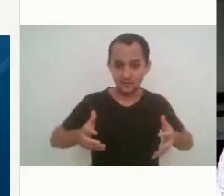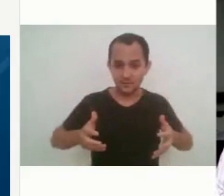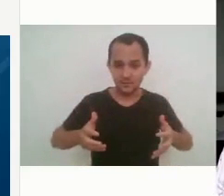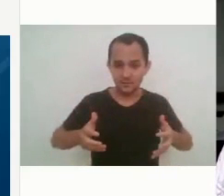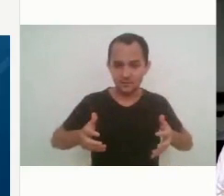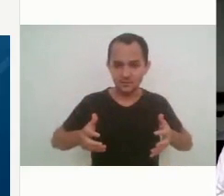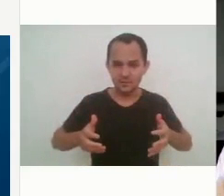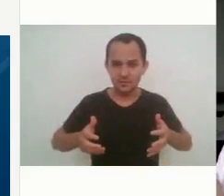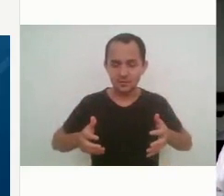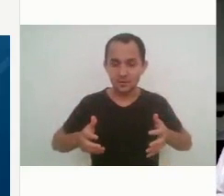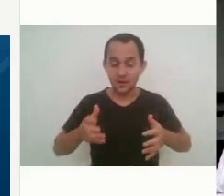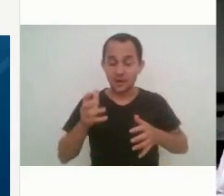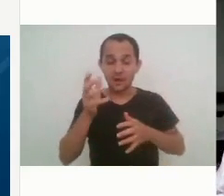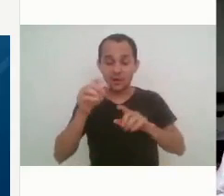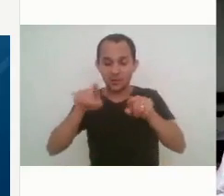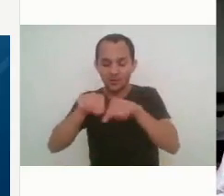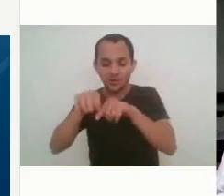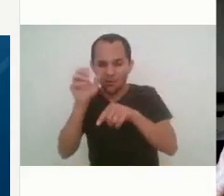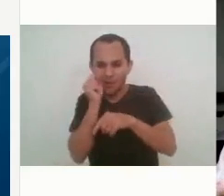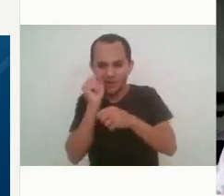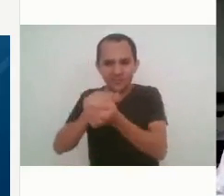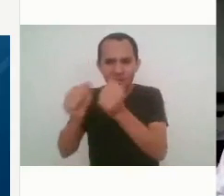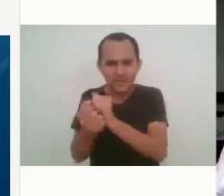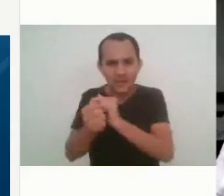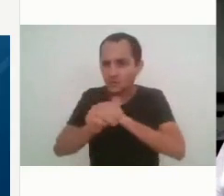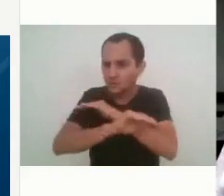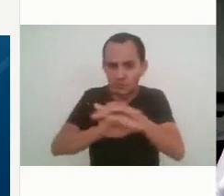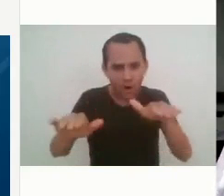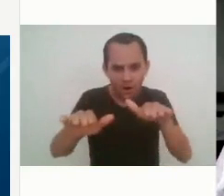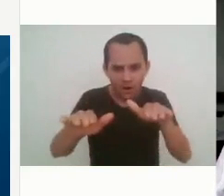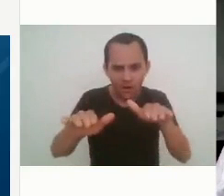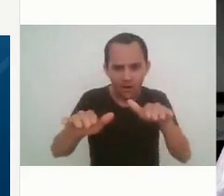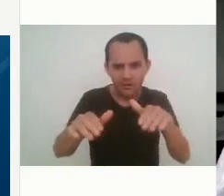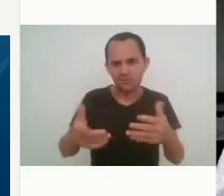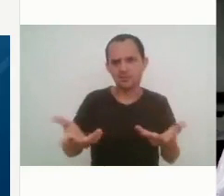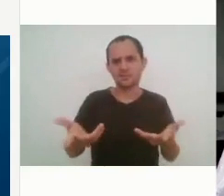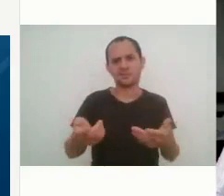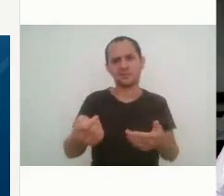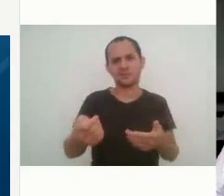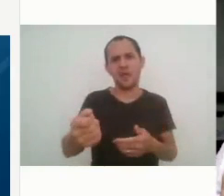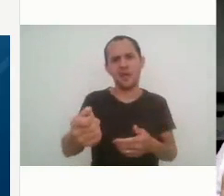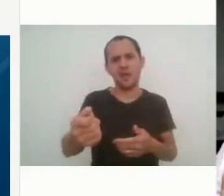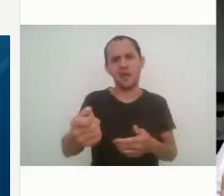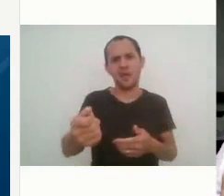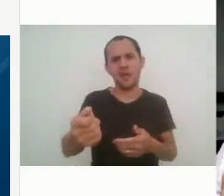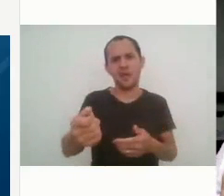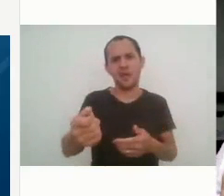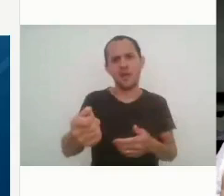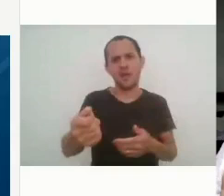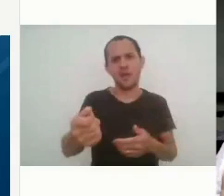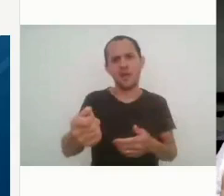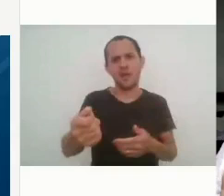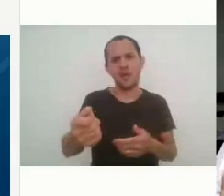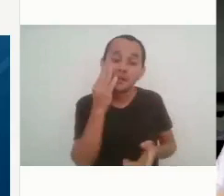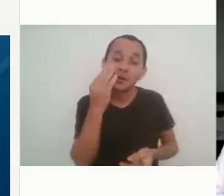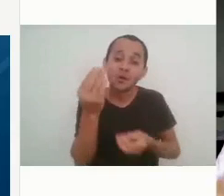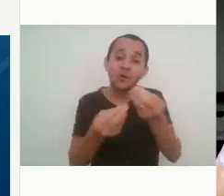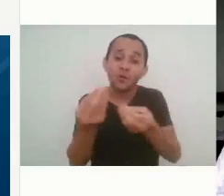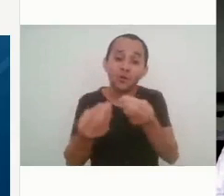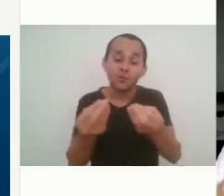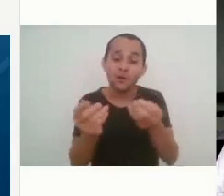Quarto adaptado. E pronto. Gente, isso é muito pouco. Eu quero saber como que são as condições